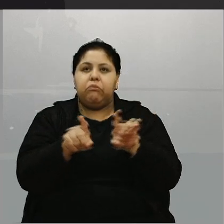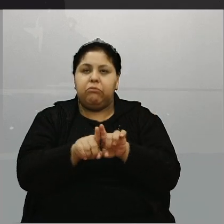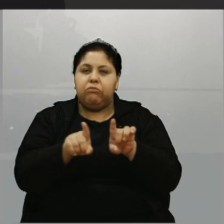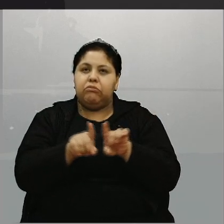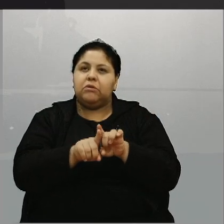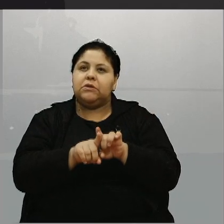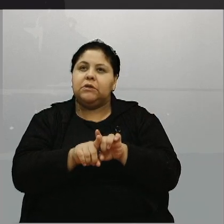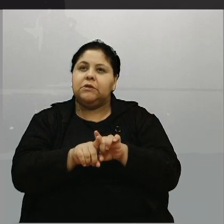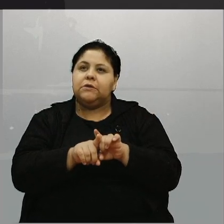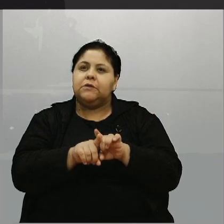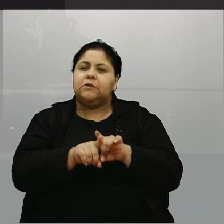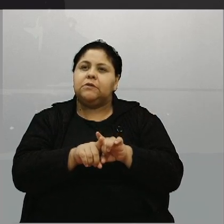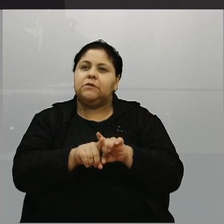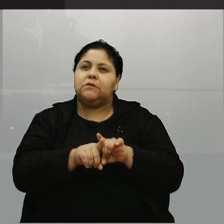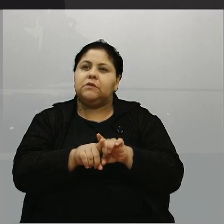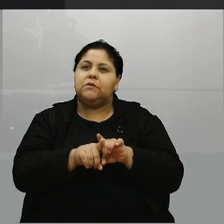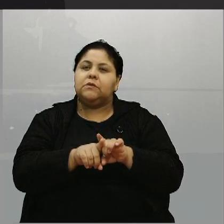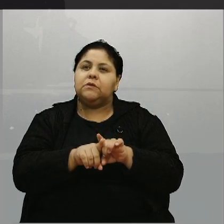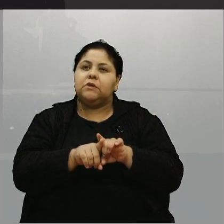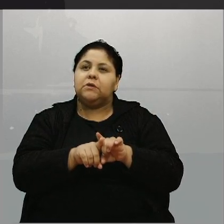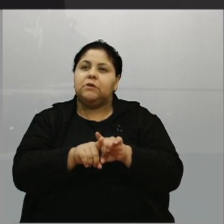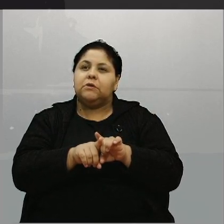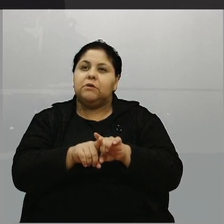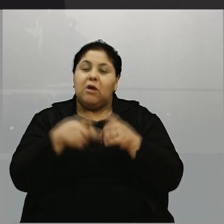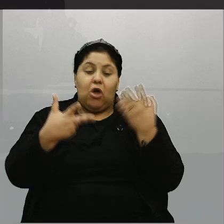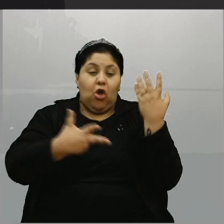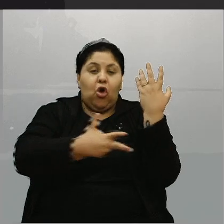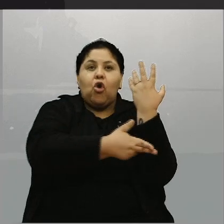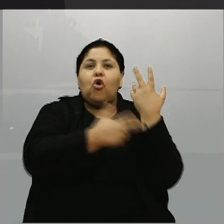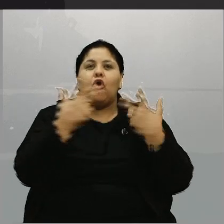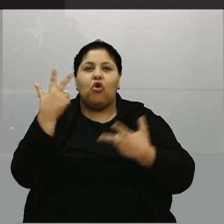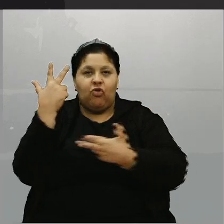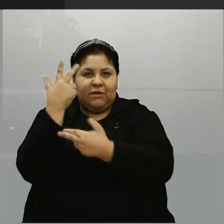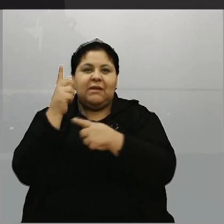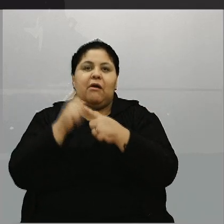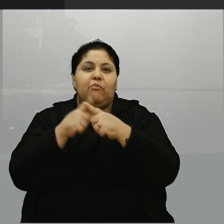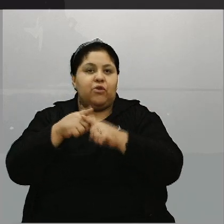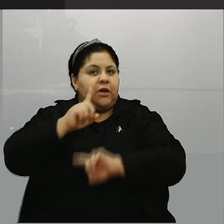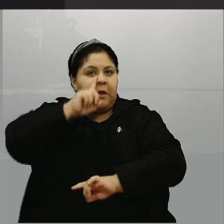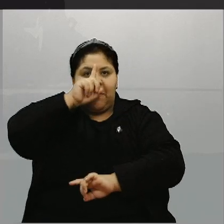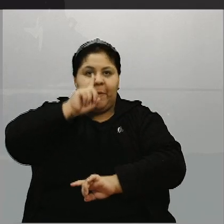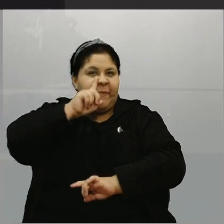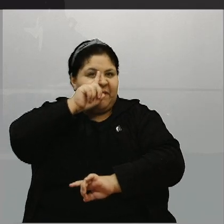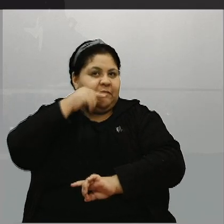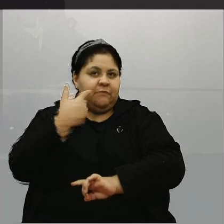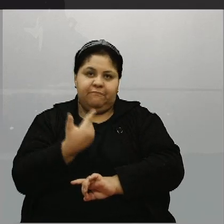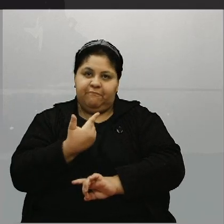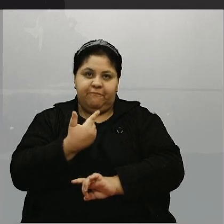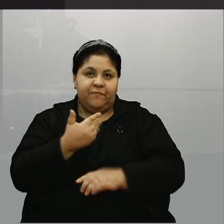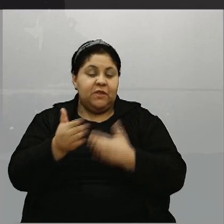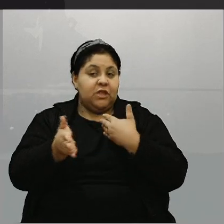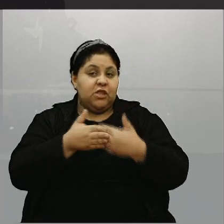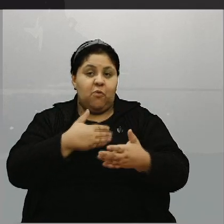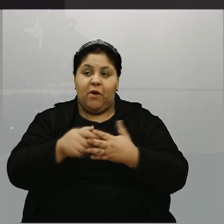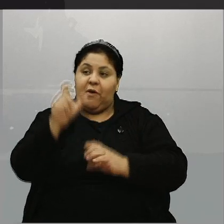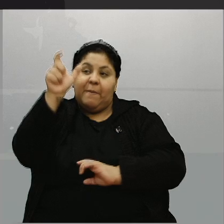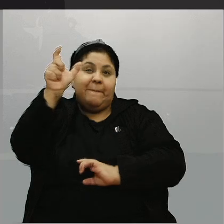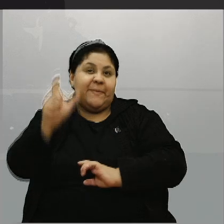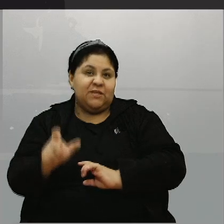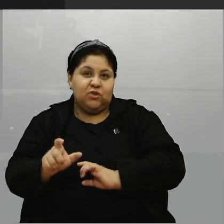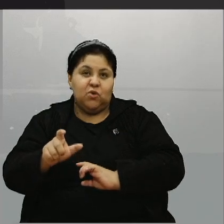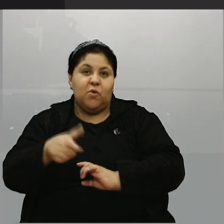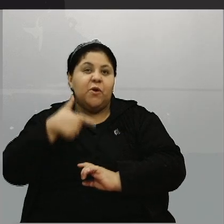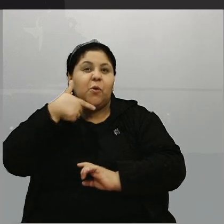lá em cima, tentando cortar, porque é muito perigoso, não é um serviço para amador, não é para qualquer um.